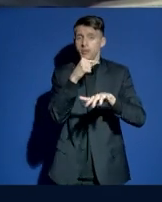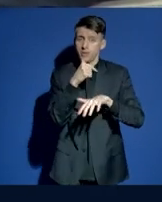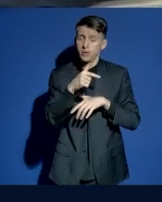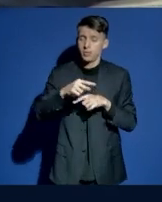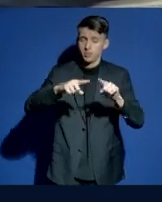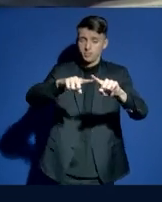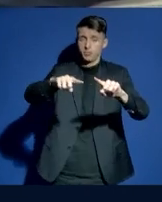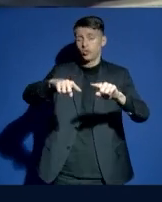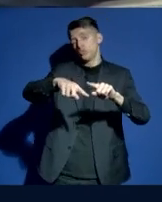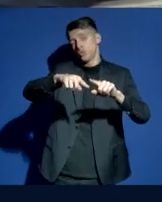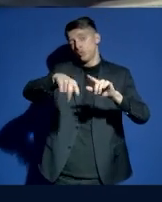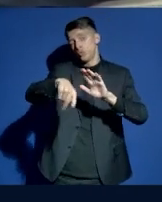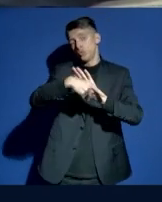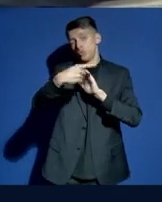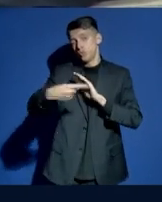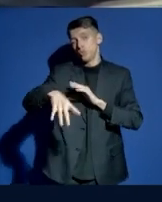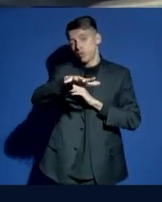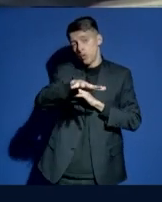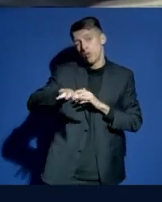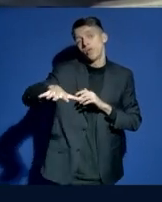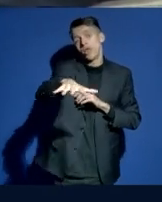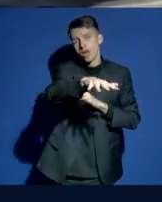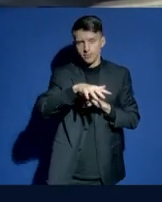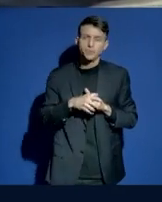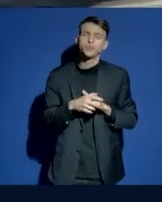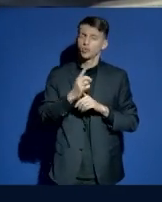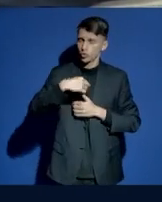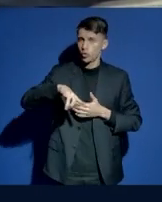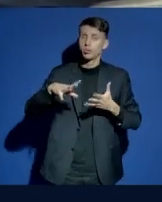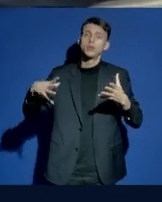o que que nós introduzimos nós introduzimos